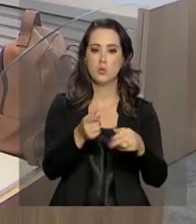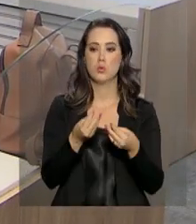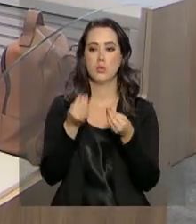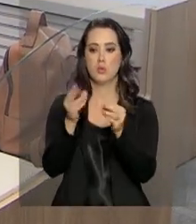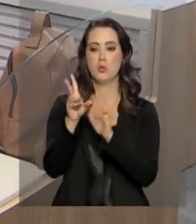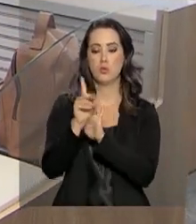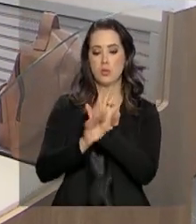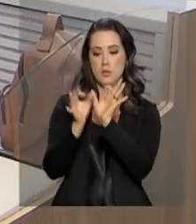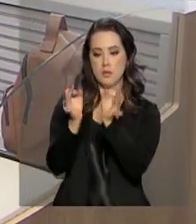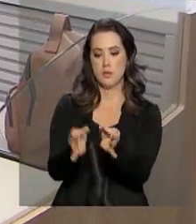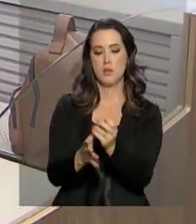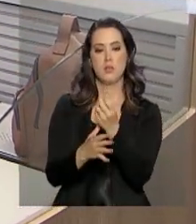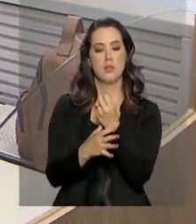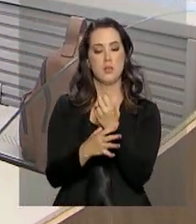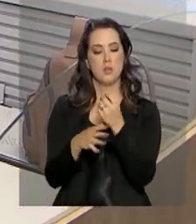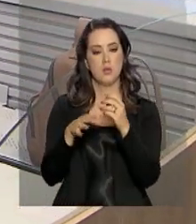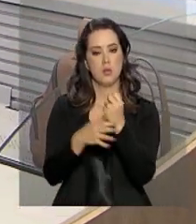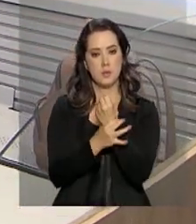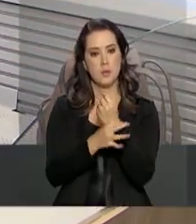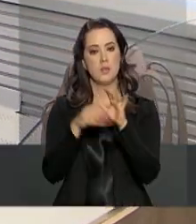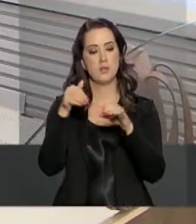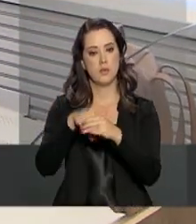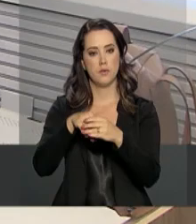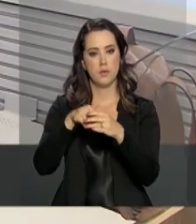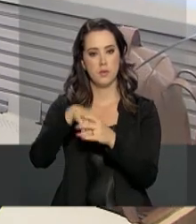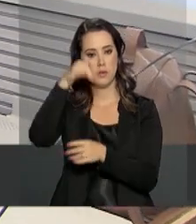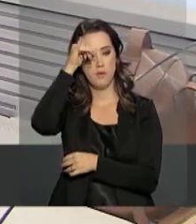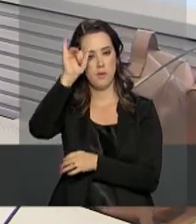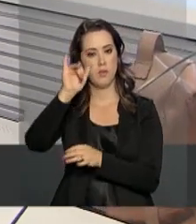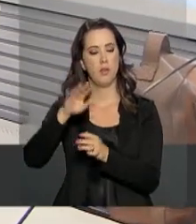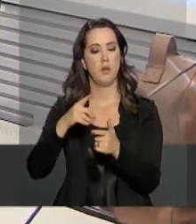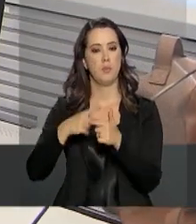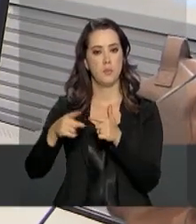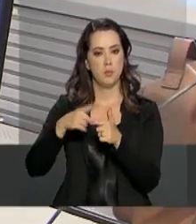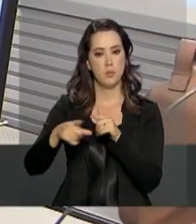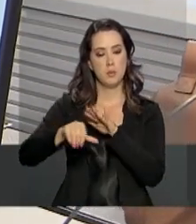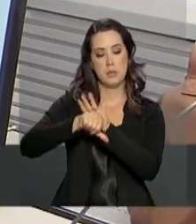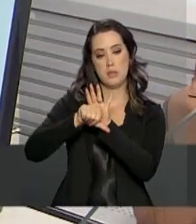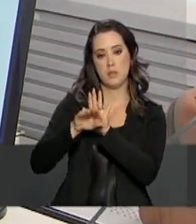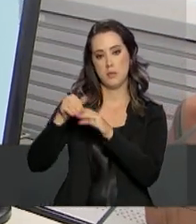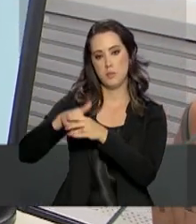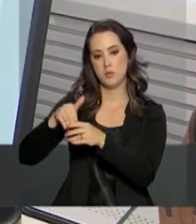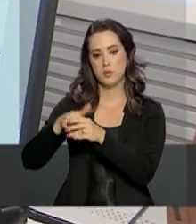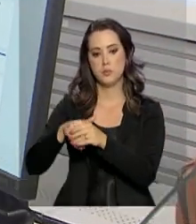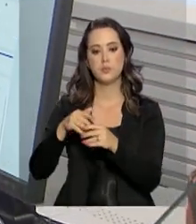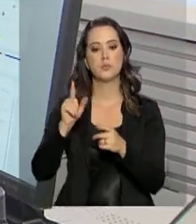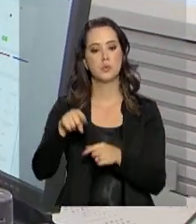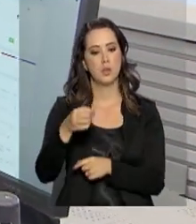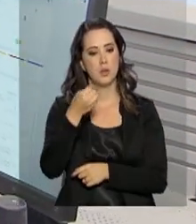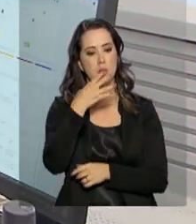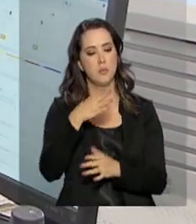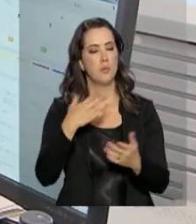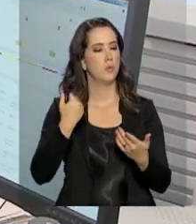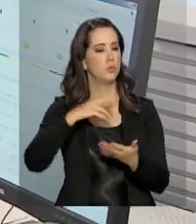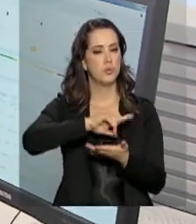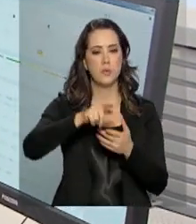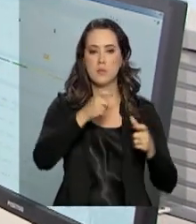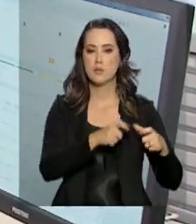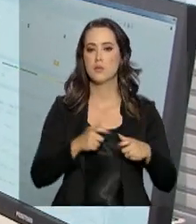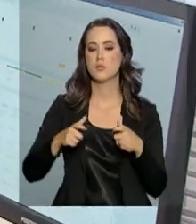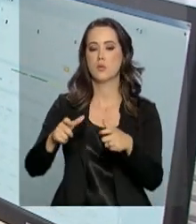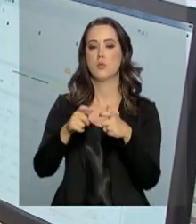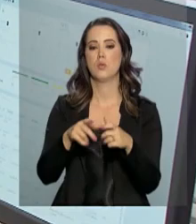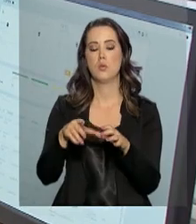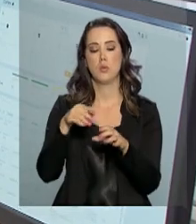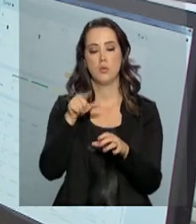direito ao voto e combater os crimes eleitorais um reforço na segurança dos mais de 83 mil locais de votação onde os eleitores vão